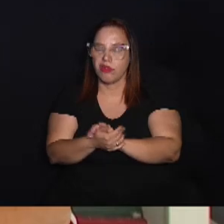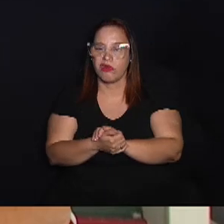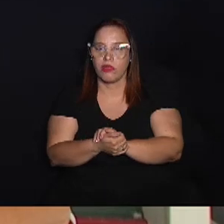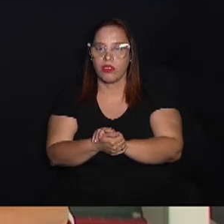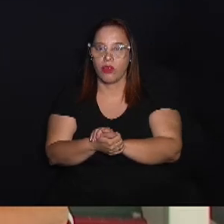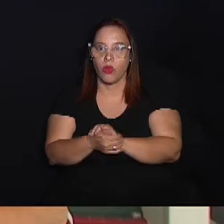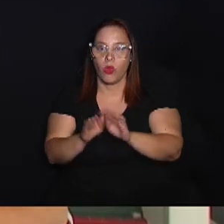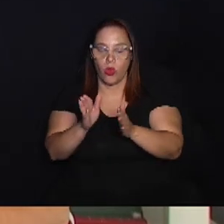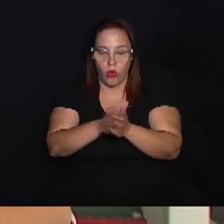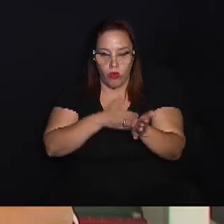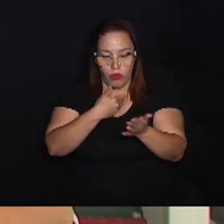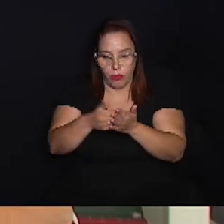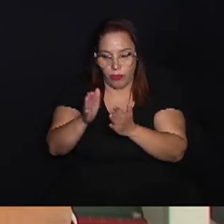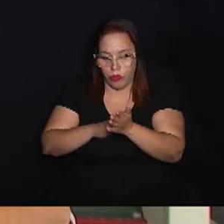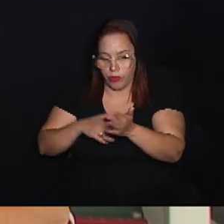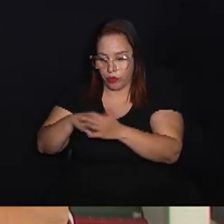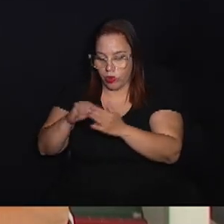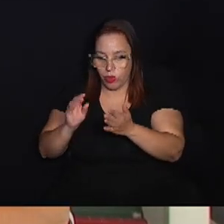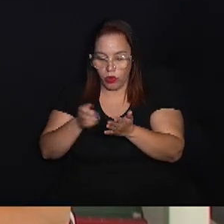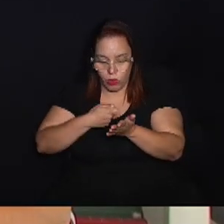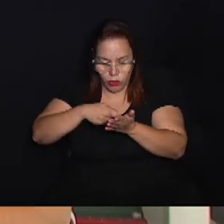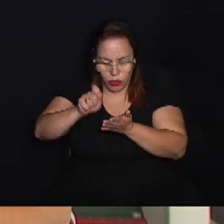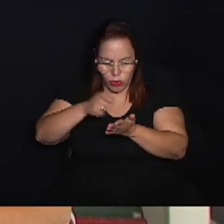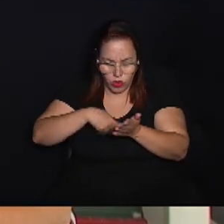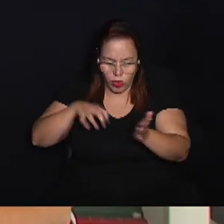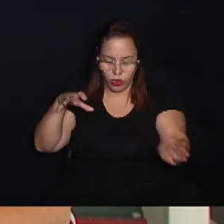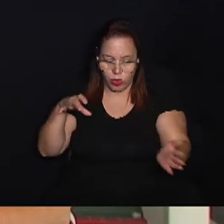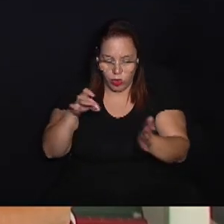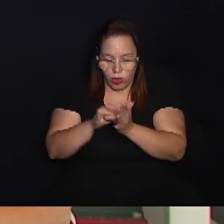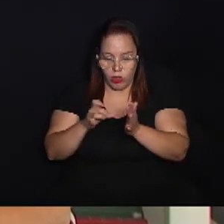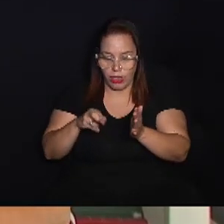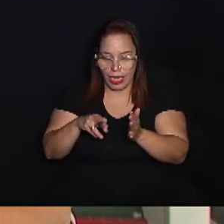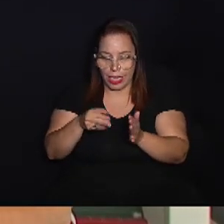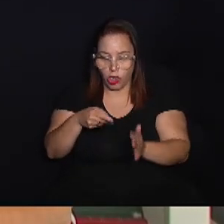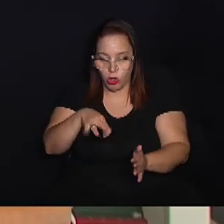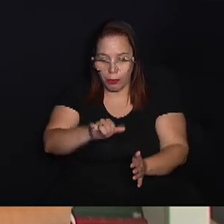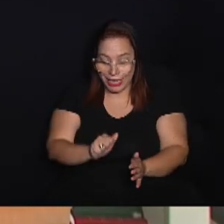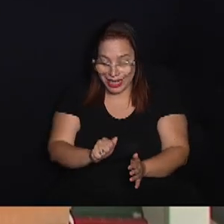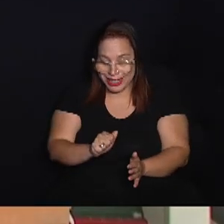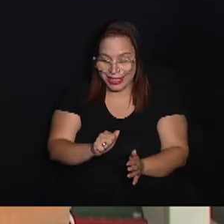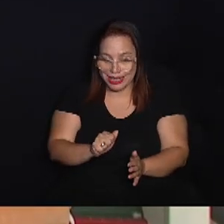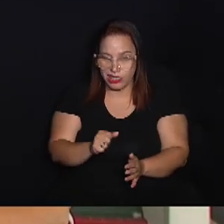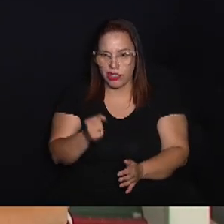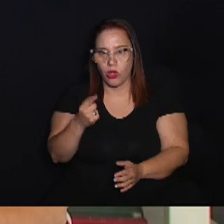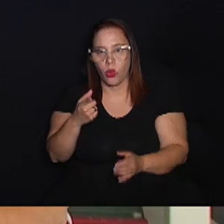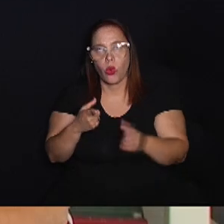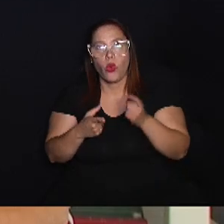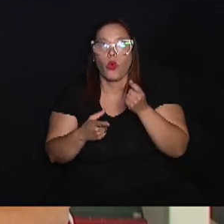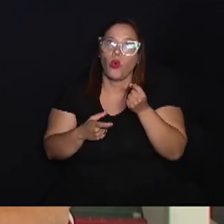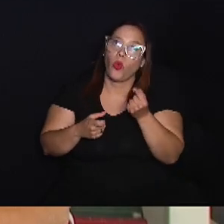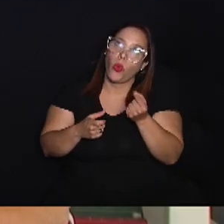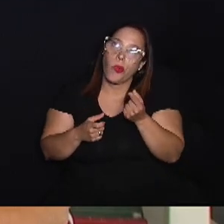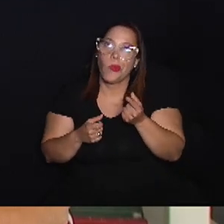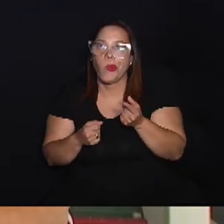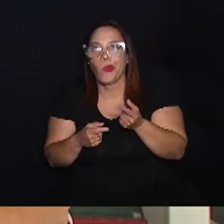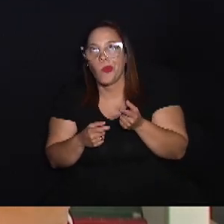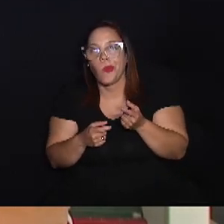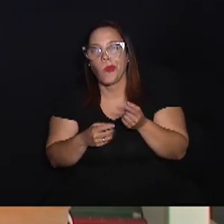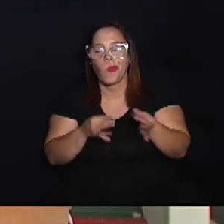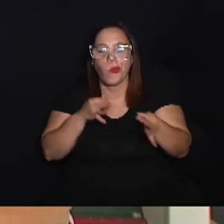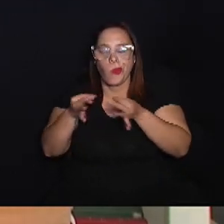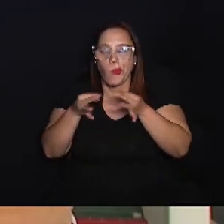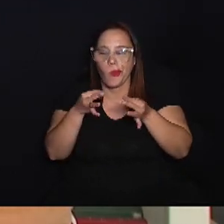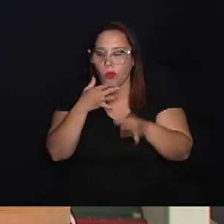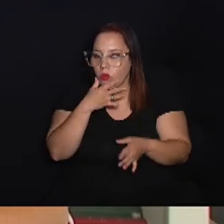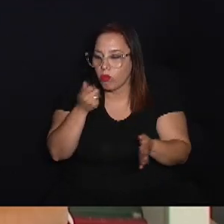do material, catalogação, indexação, taxonomias, são conceitos teóricos que